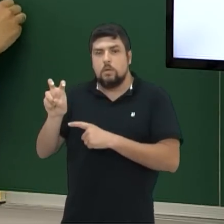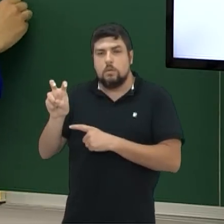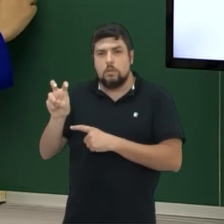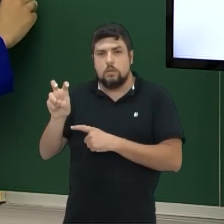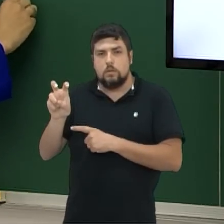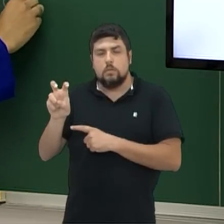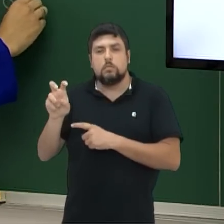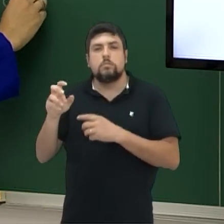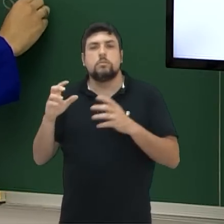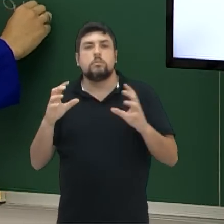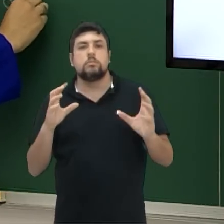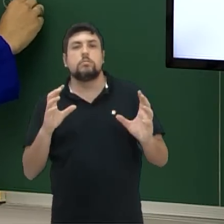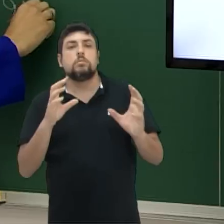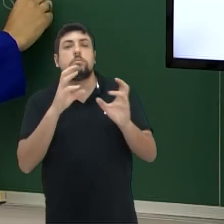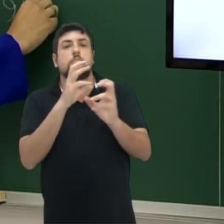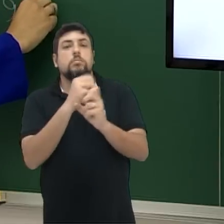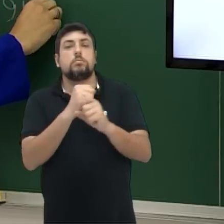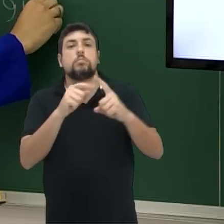usar.